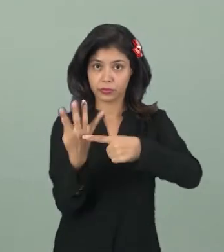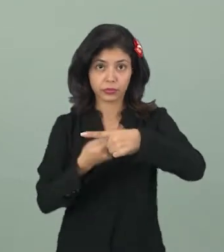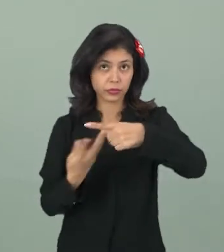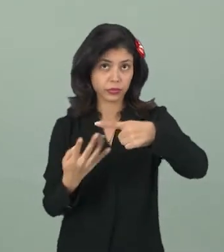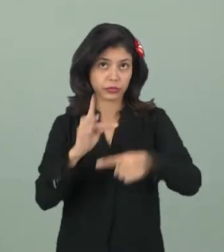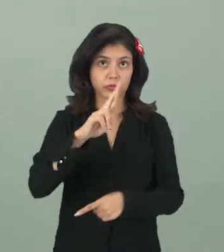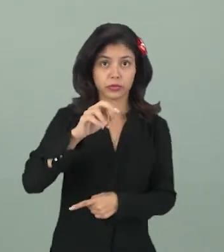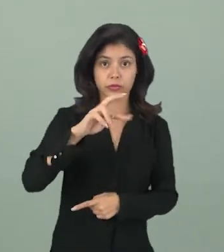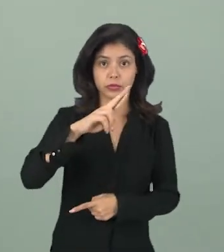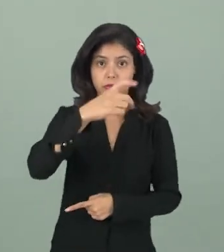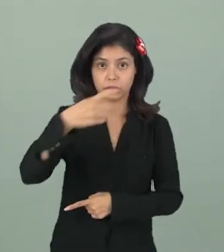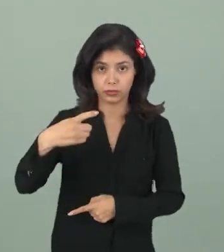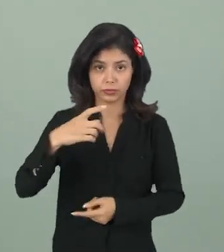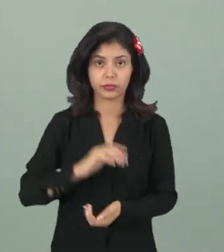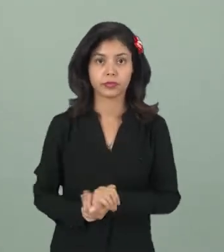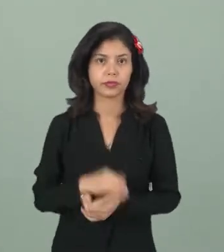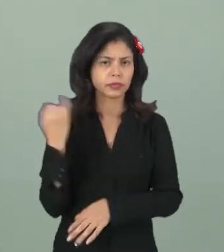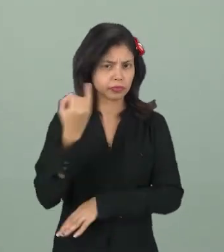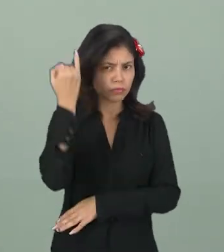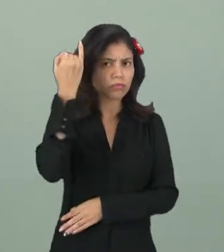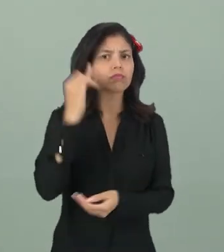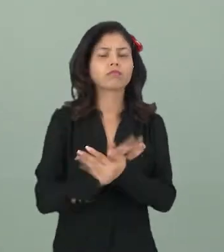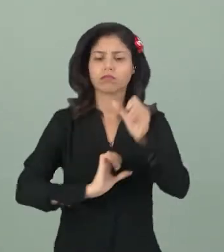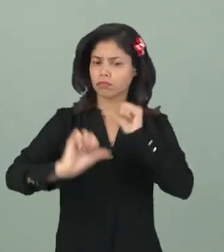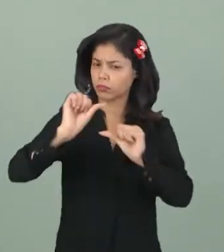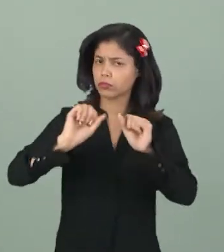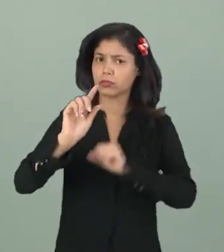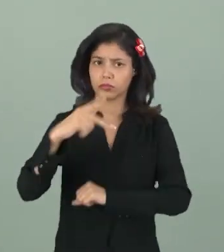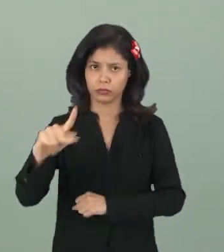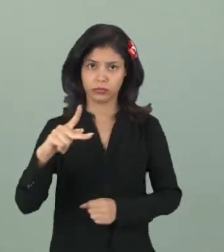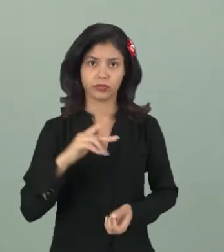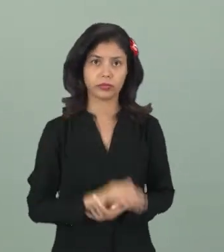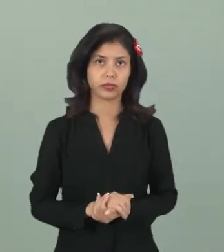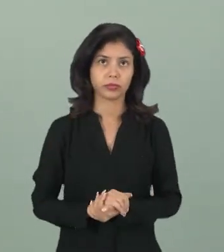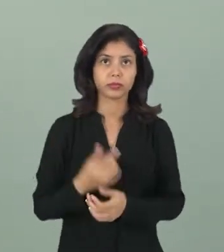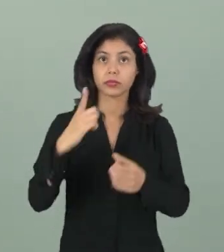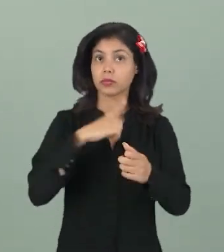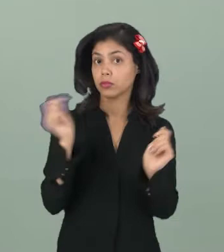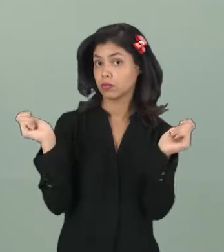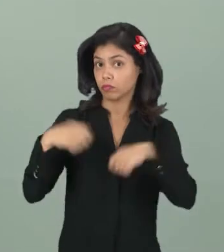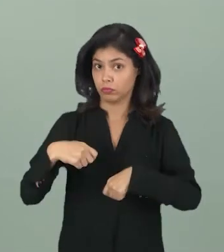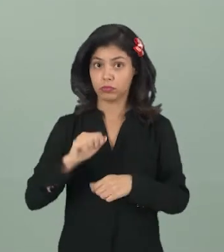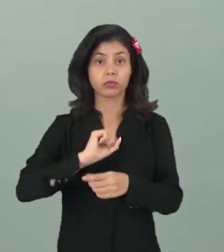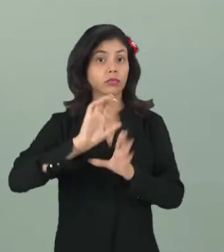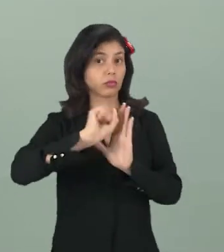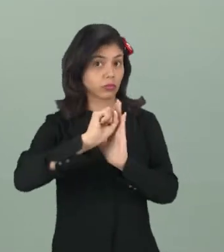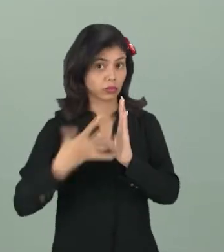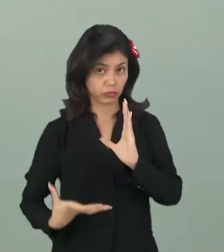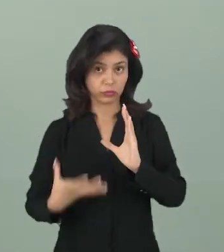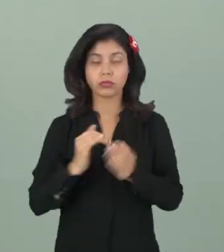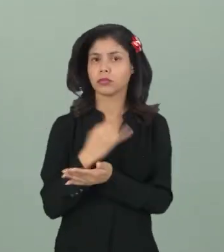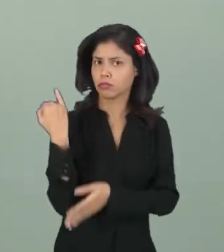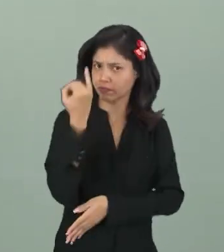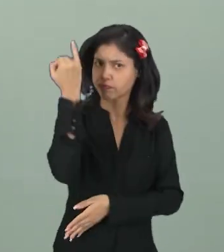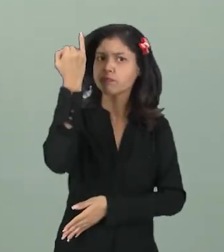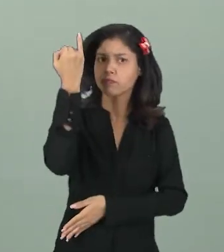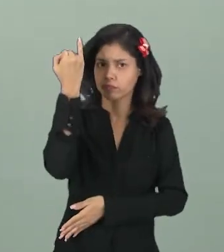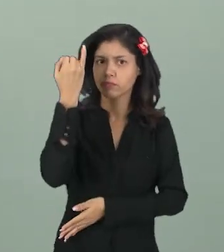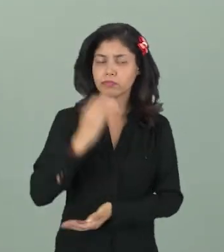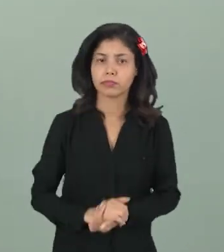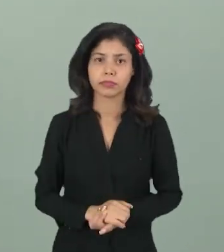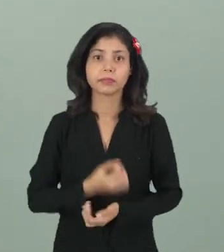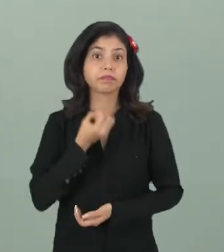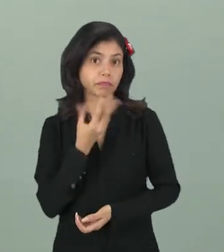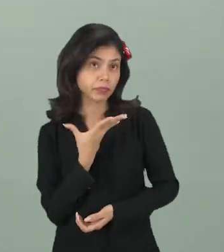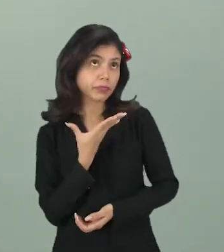fração geratriz né Principalmente a transformação dela ela pois ela possui uma característica bem interessante e